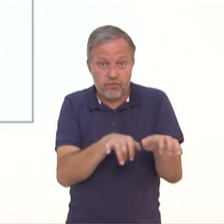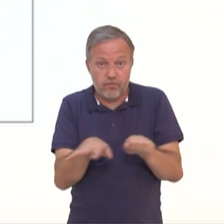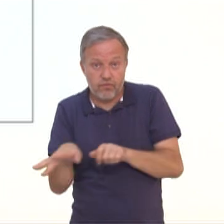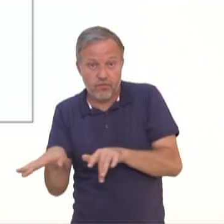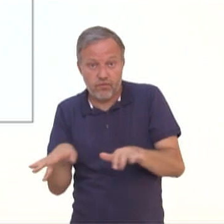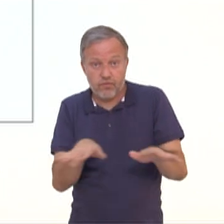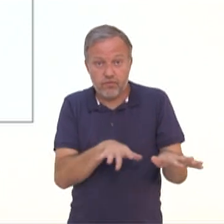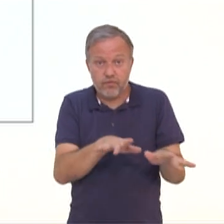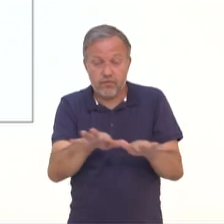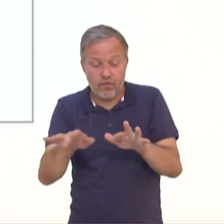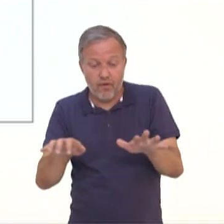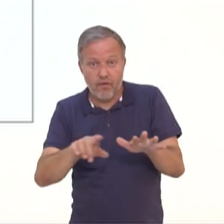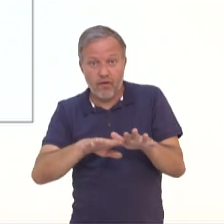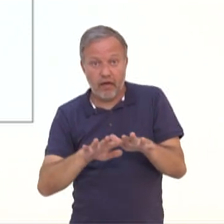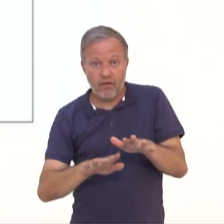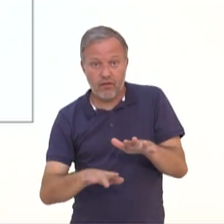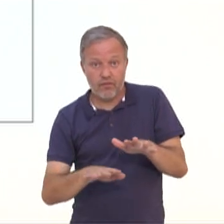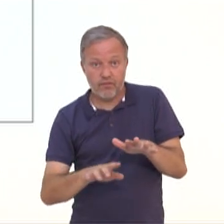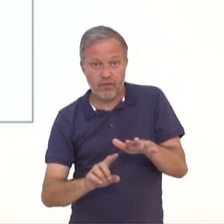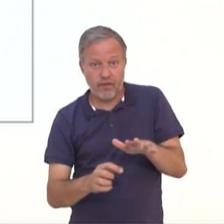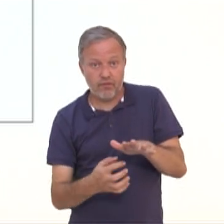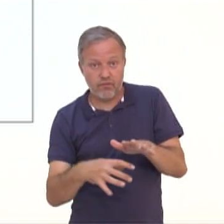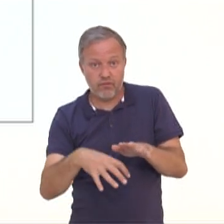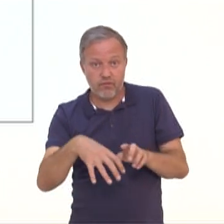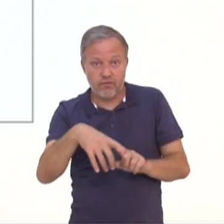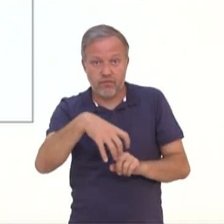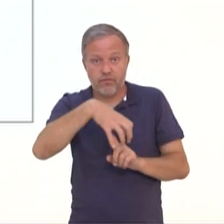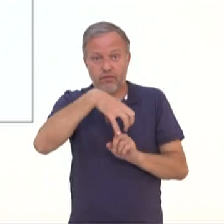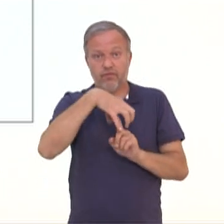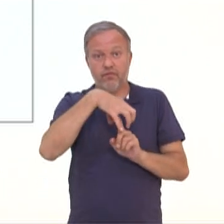obrigatoriamente dependem do ambiente aquático para migrar.